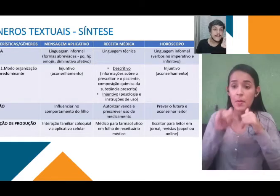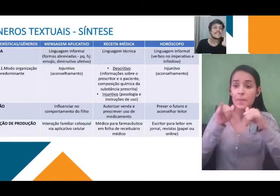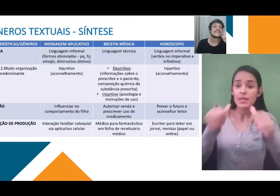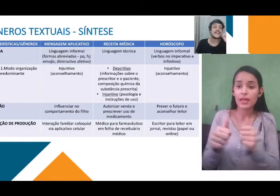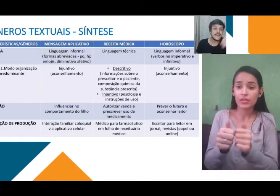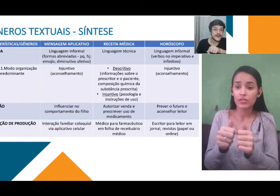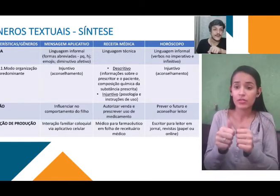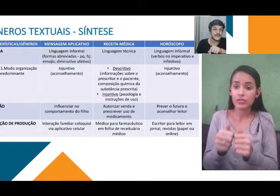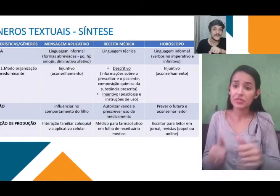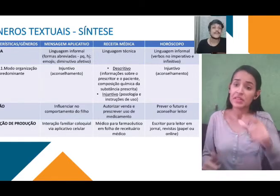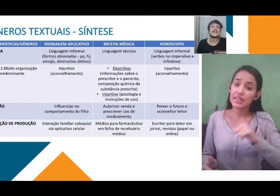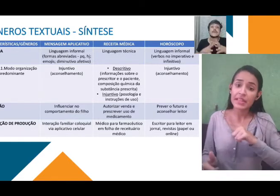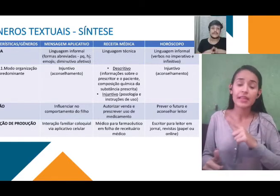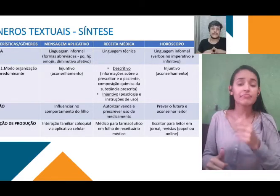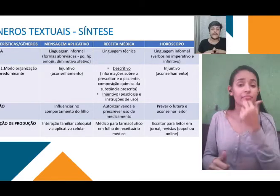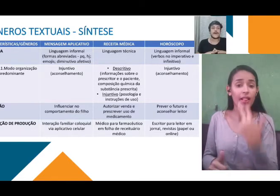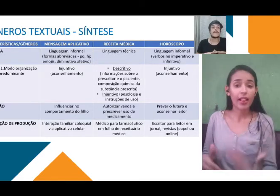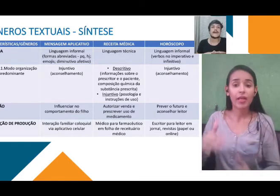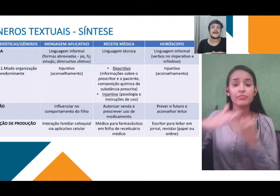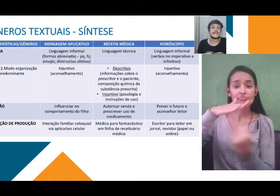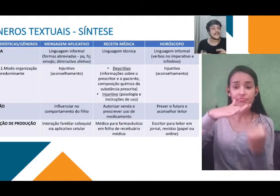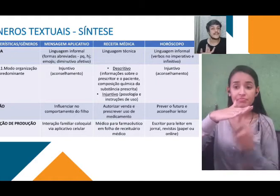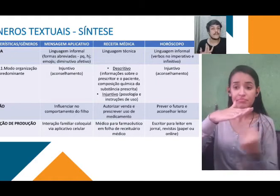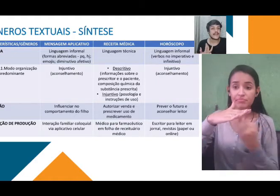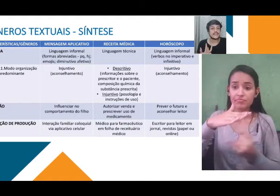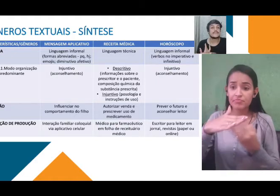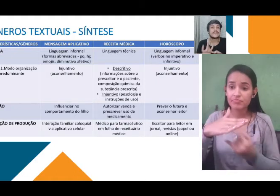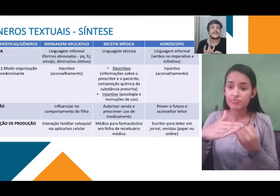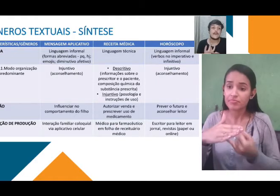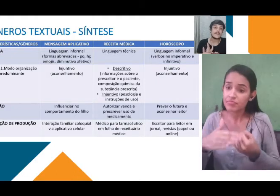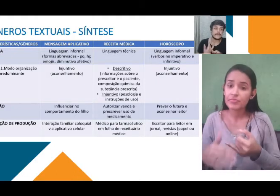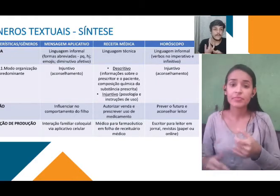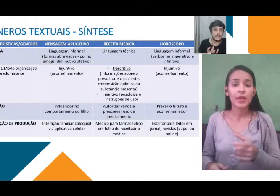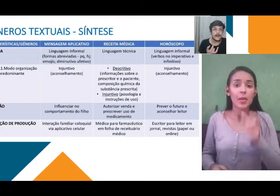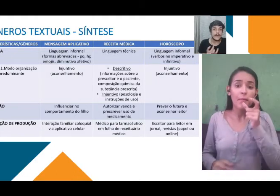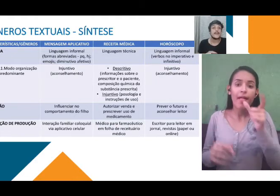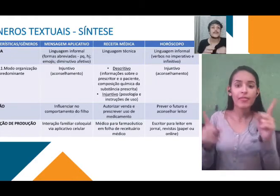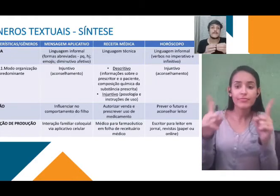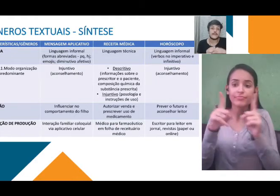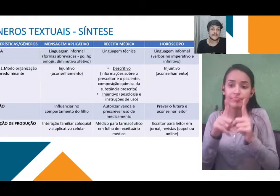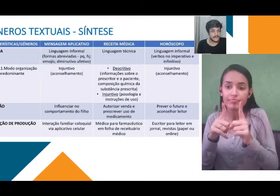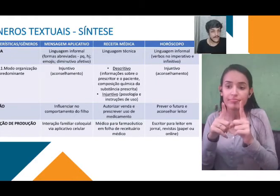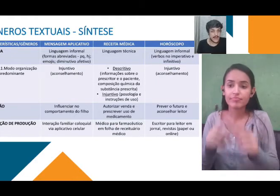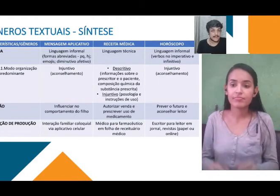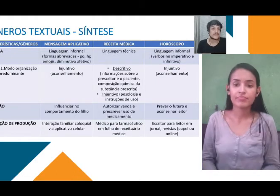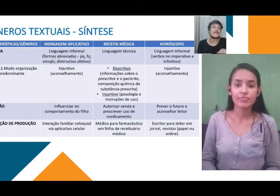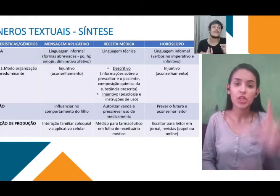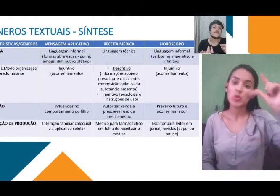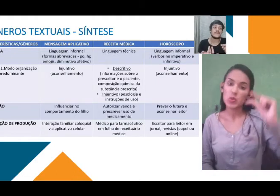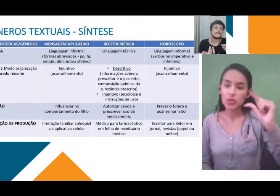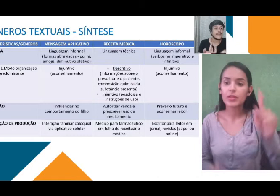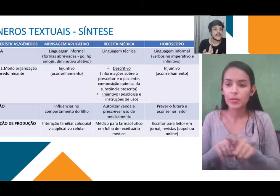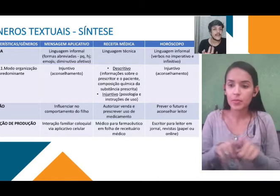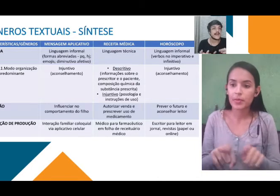receita médica e horóscopo. Quanto à forma, a mensagem de aplicativo tem uma linguagem informal, com formas abreviadas,